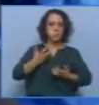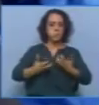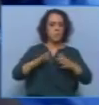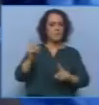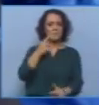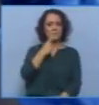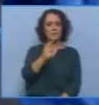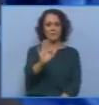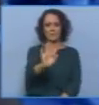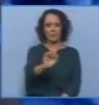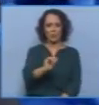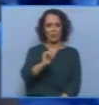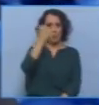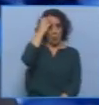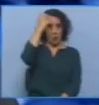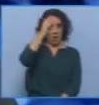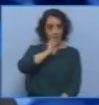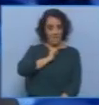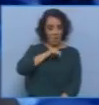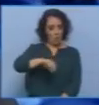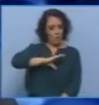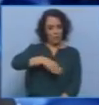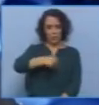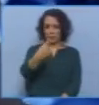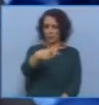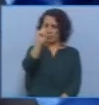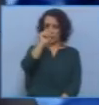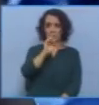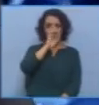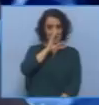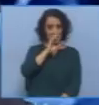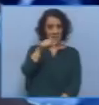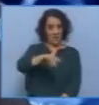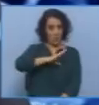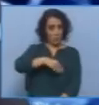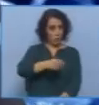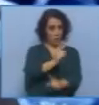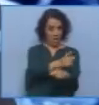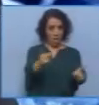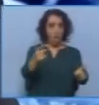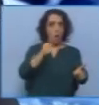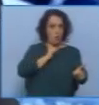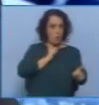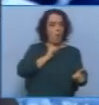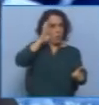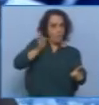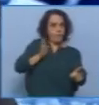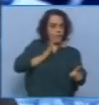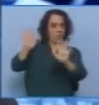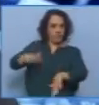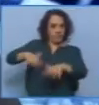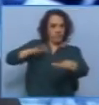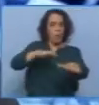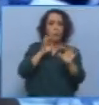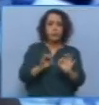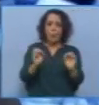é deste mundo, senão viriam os meus soldados para me defender. Estou aqui sozinho perante vós, que sois